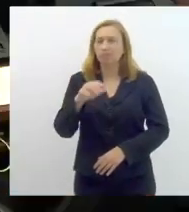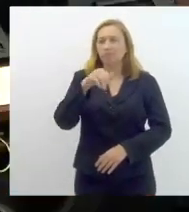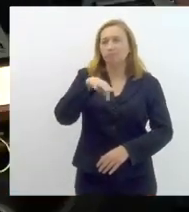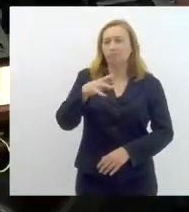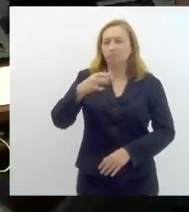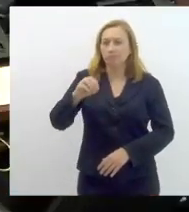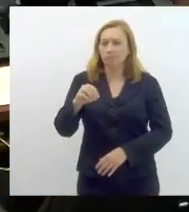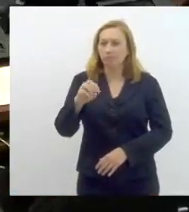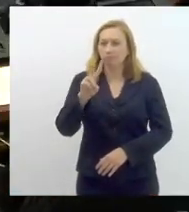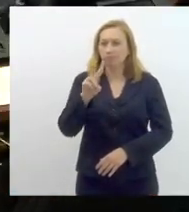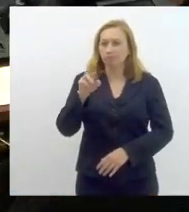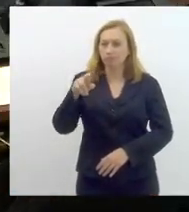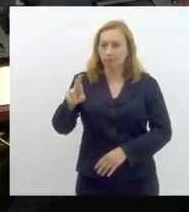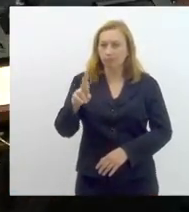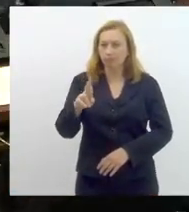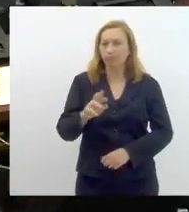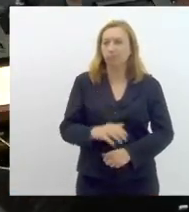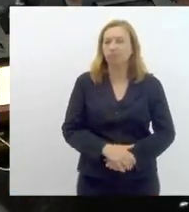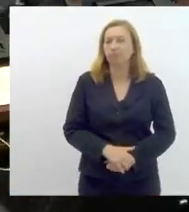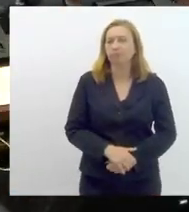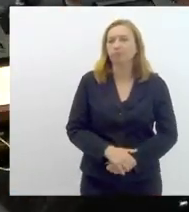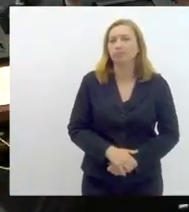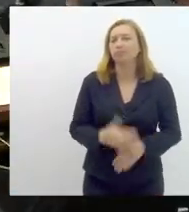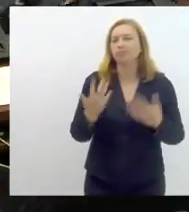Márcio Vitor de Souza Cabral.